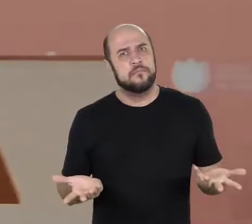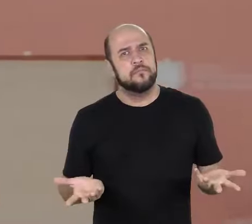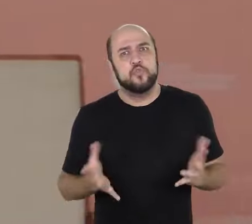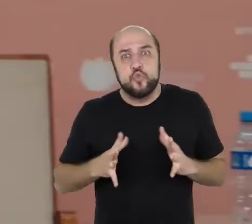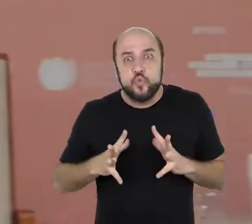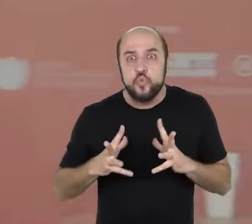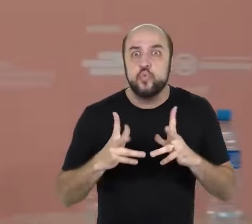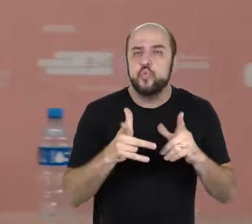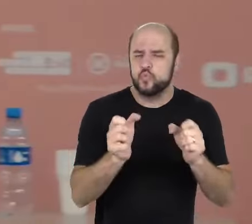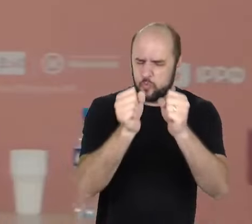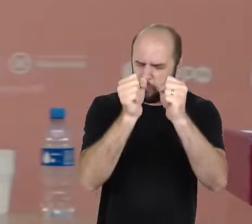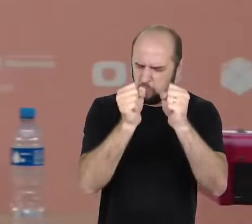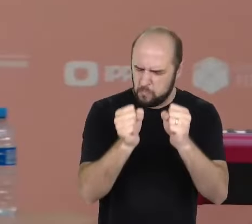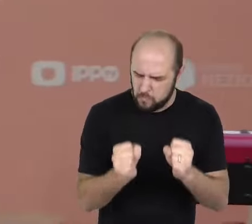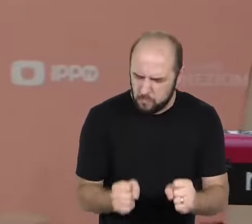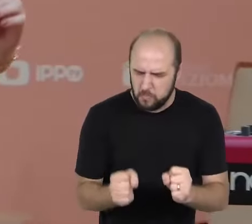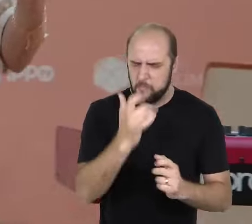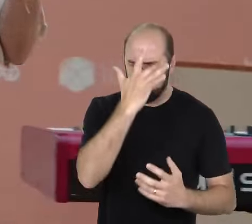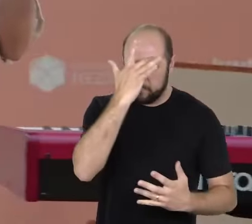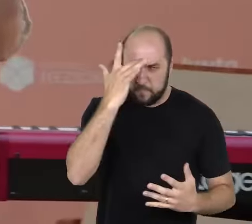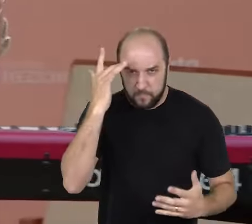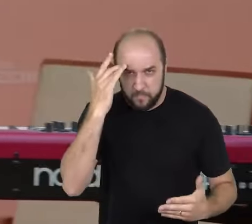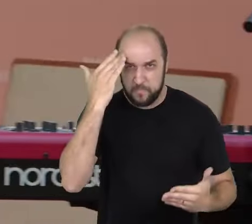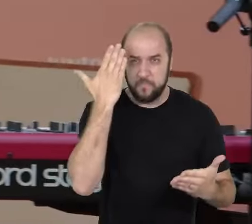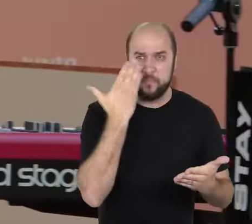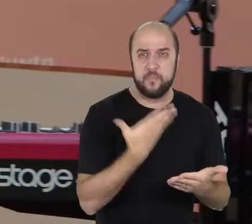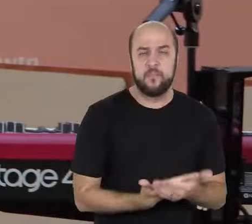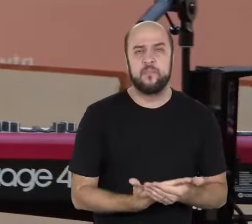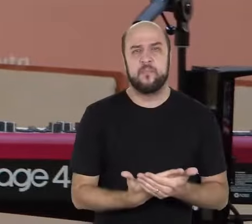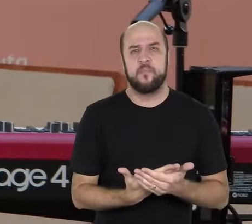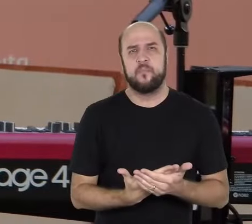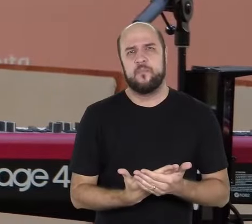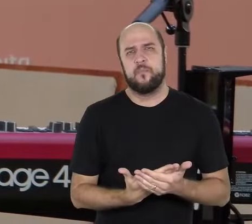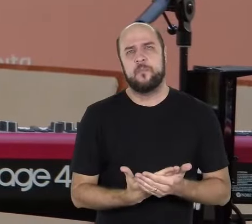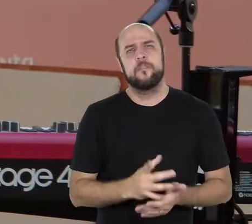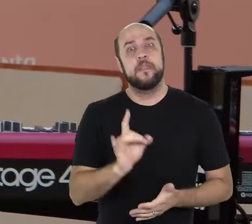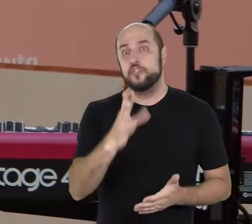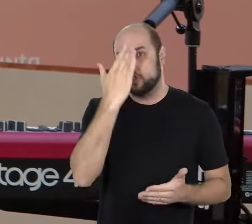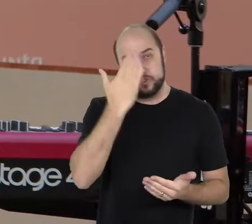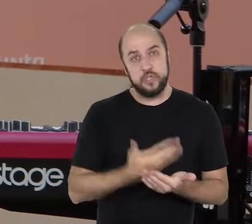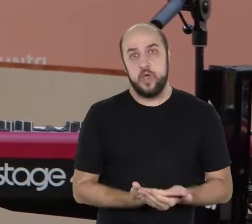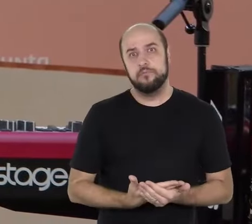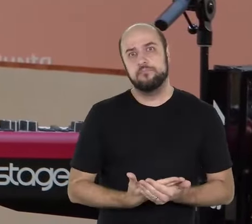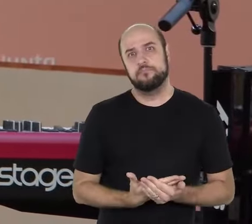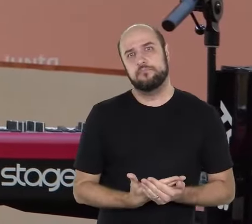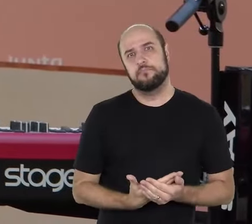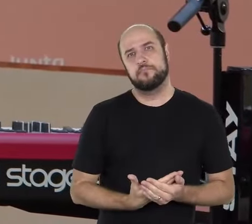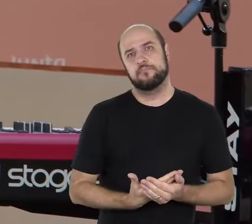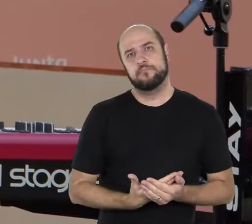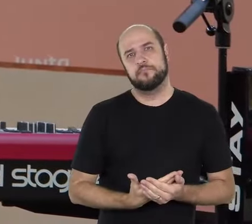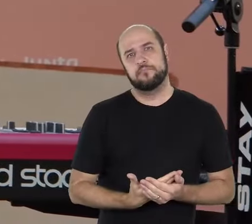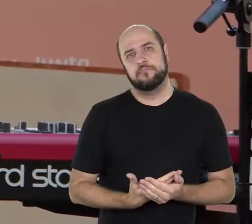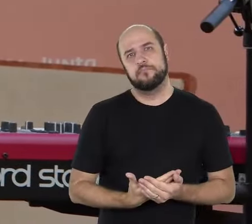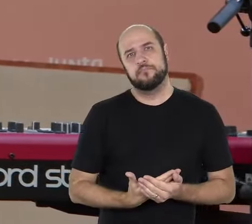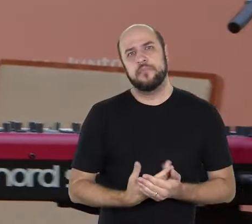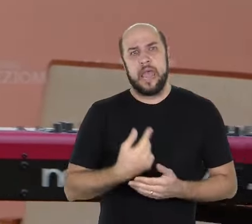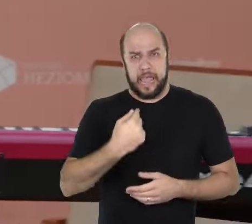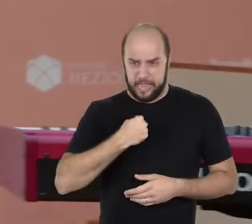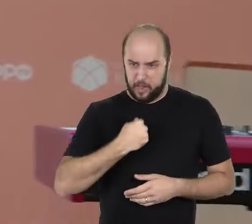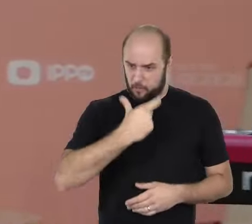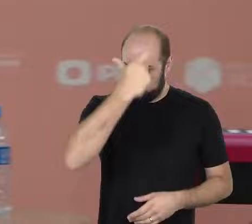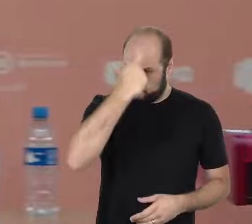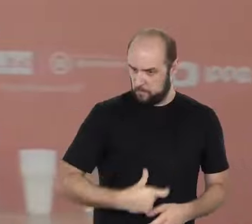É tudo é possível para aquele que crê. Basta crer. Eu sou fruto de uma